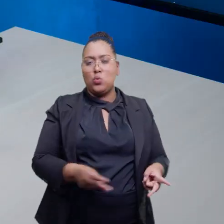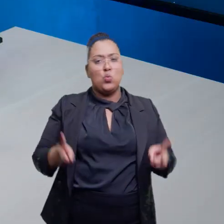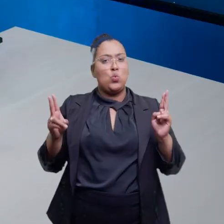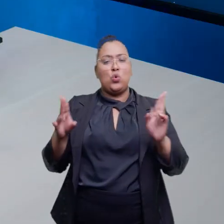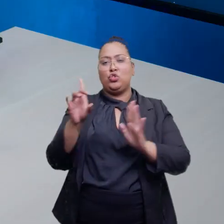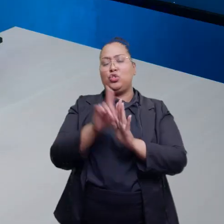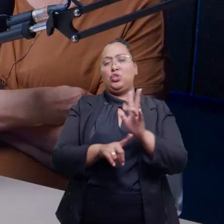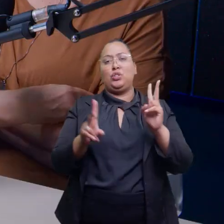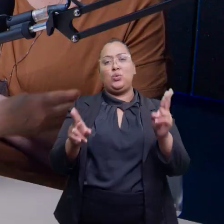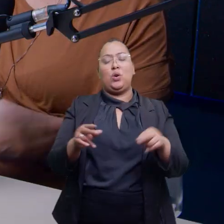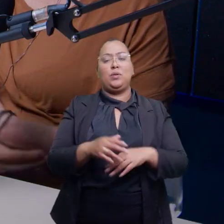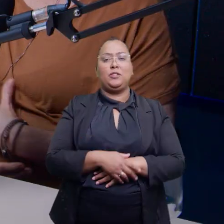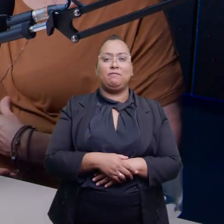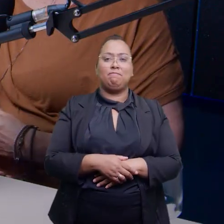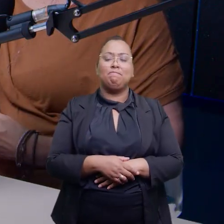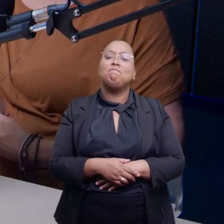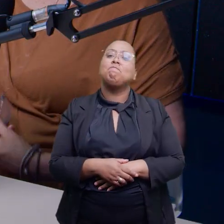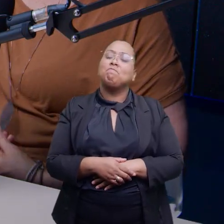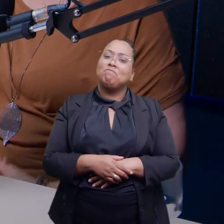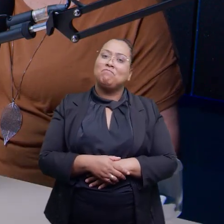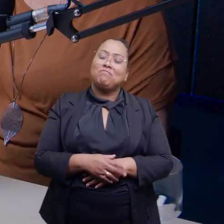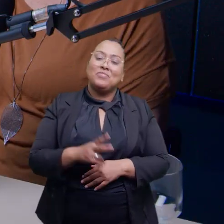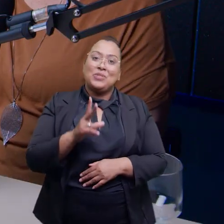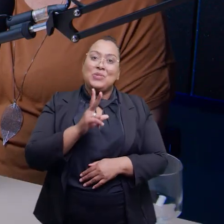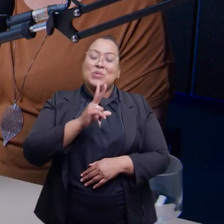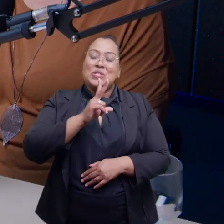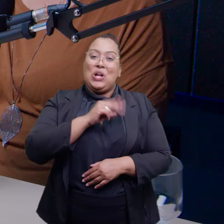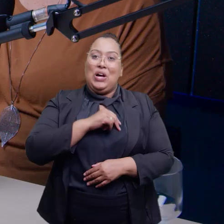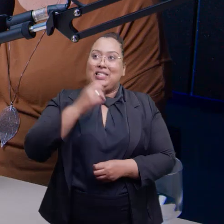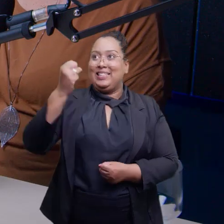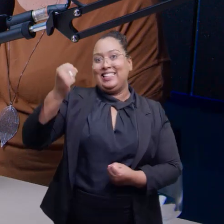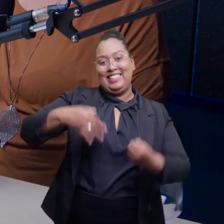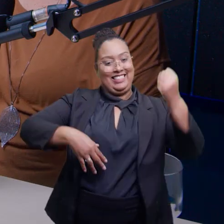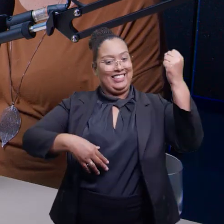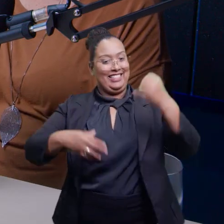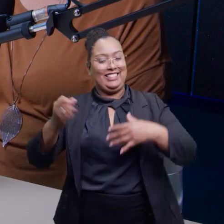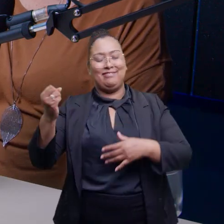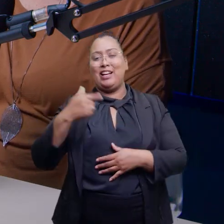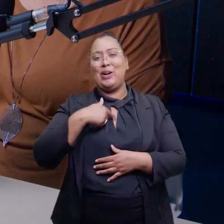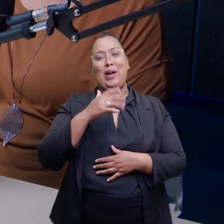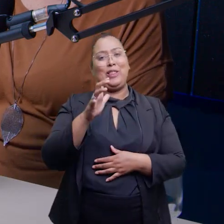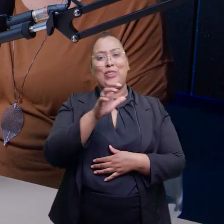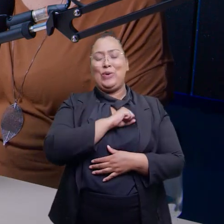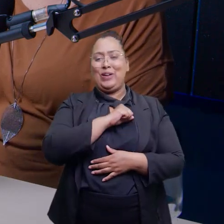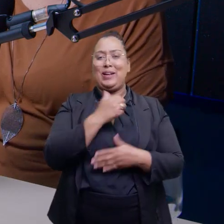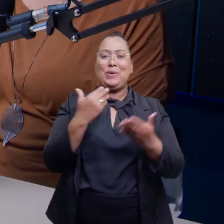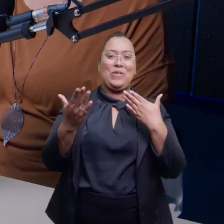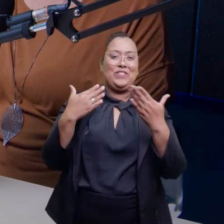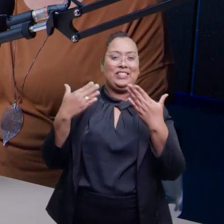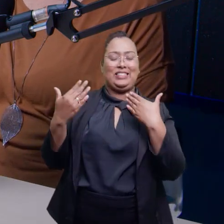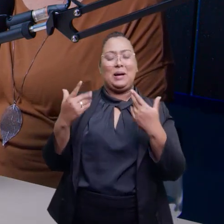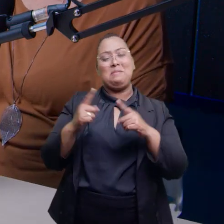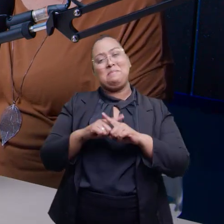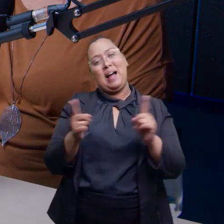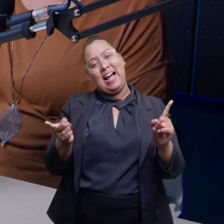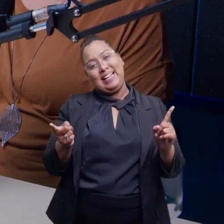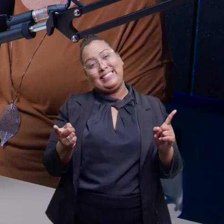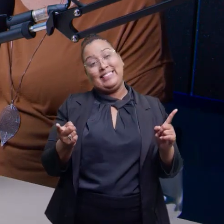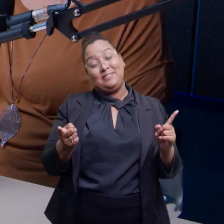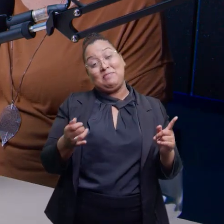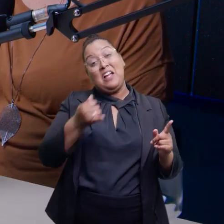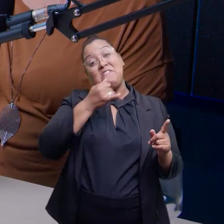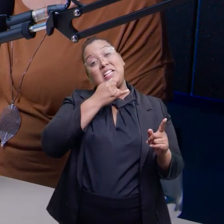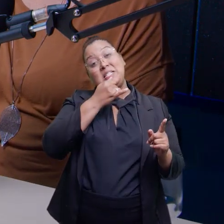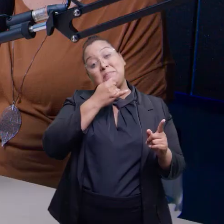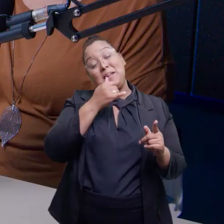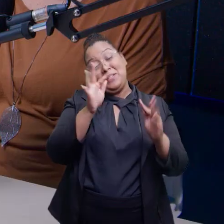biológico. Nossa, gente, foram tantas camadas hoje aqui. Eu adorei essa conversa. Infelizmente, a gente